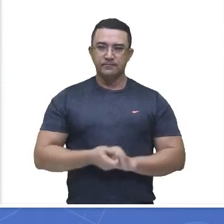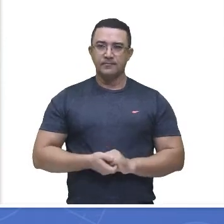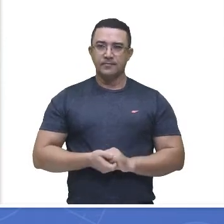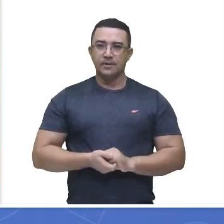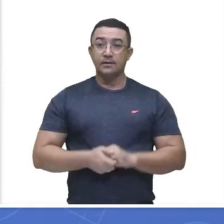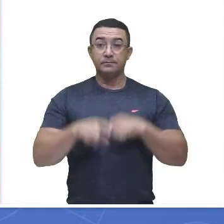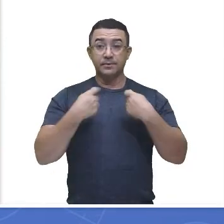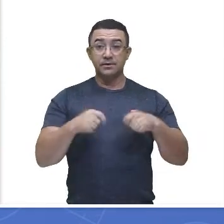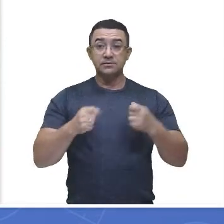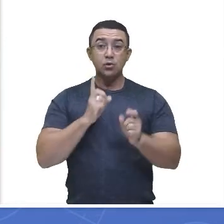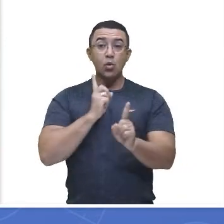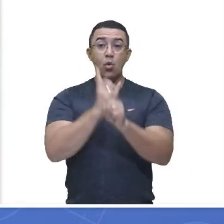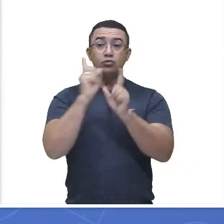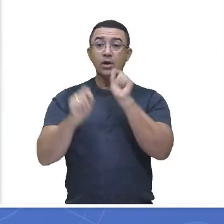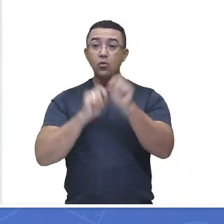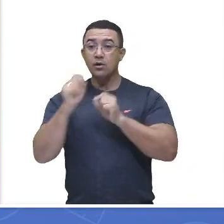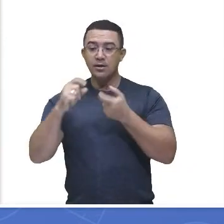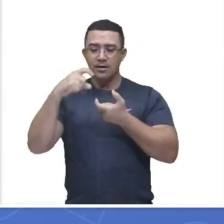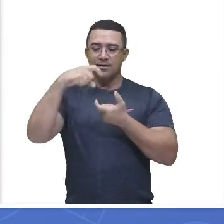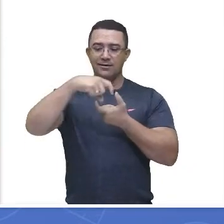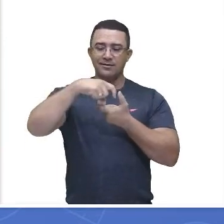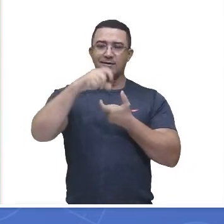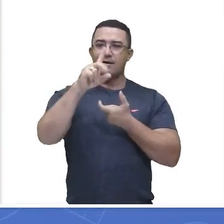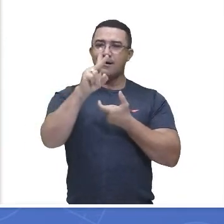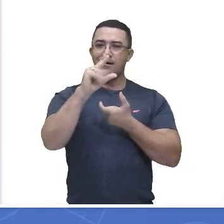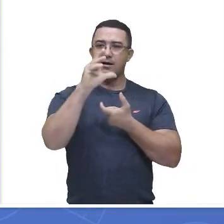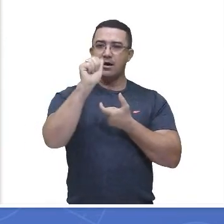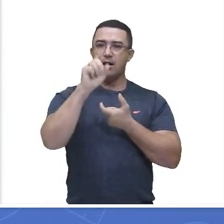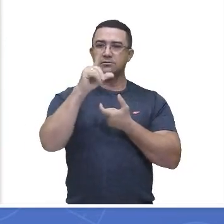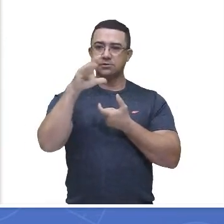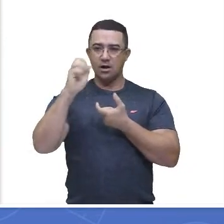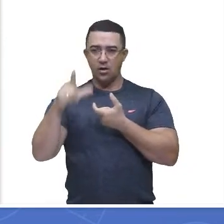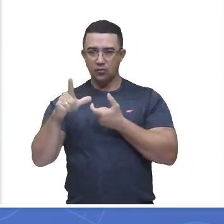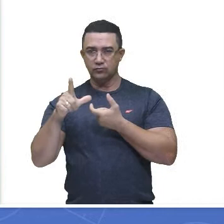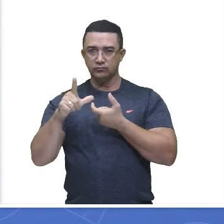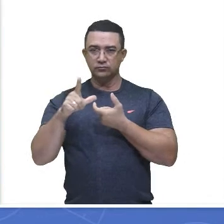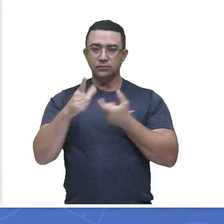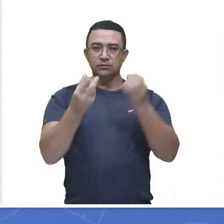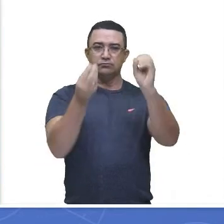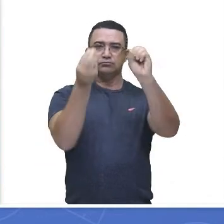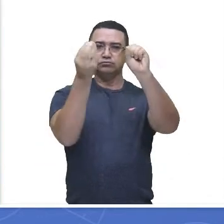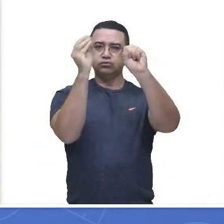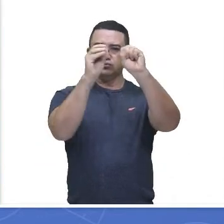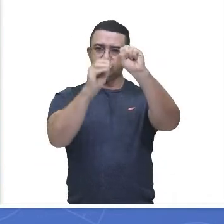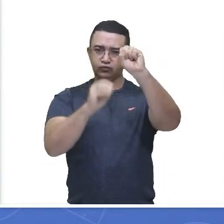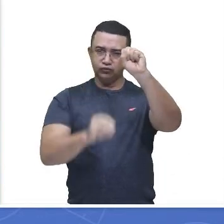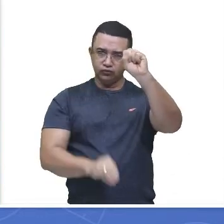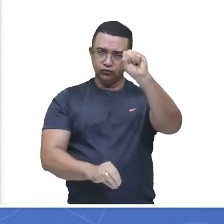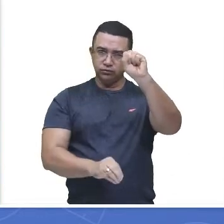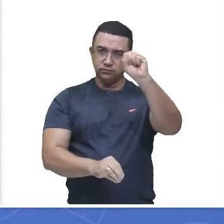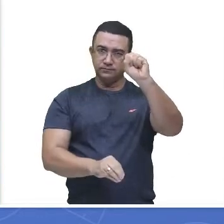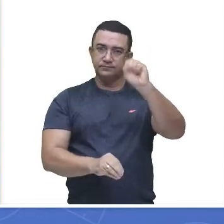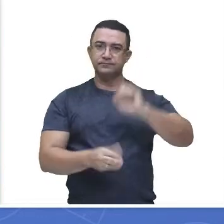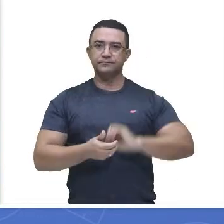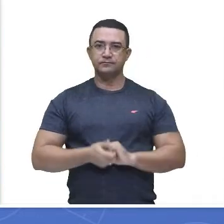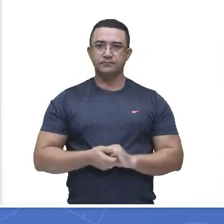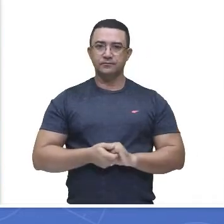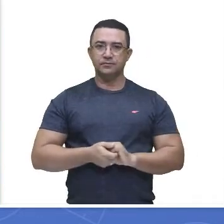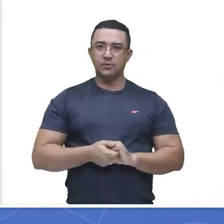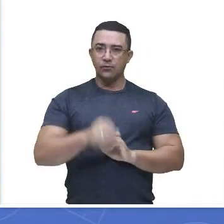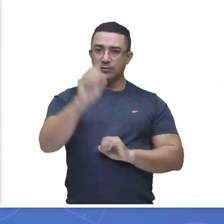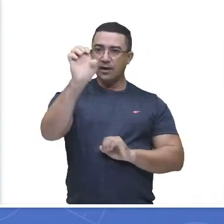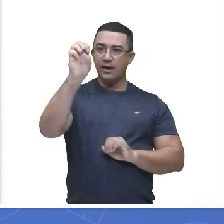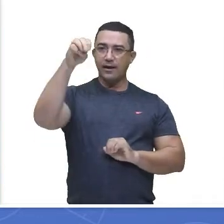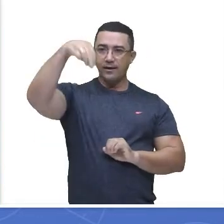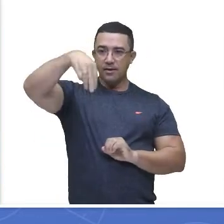o radical, repetir em todas as pessoas do discurso. Observem que nós achamos o radical que vai até a letra